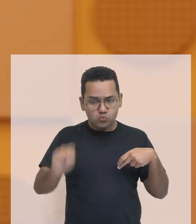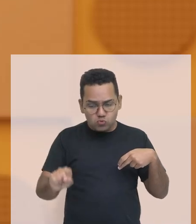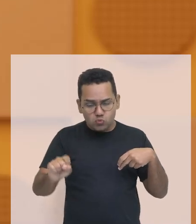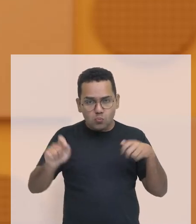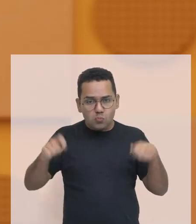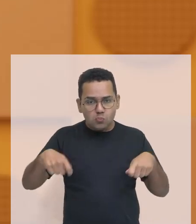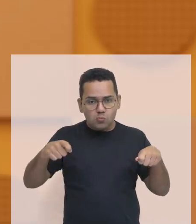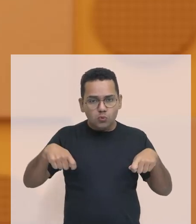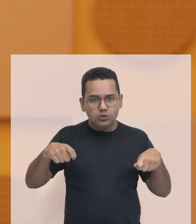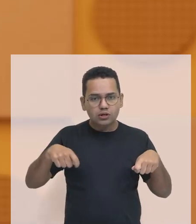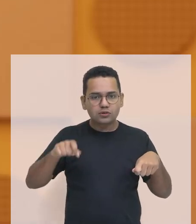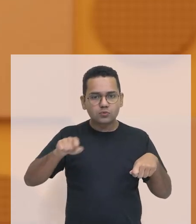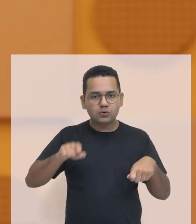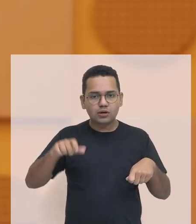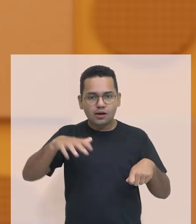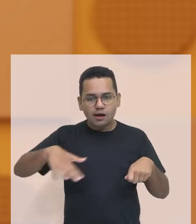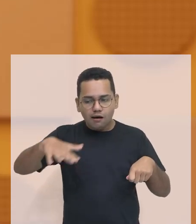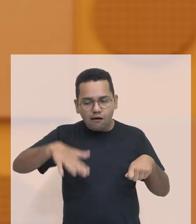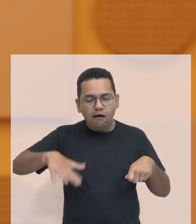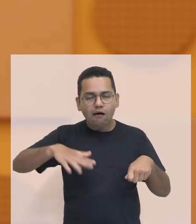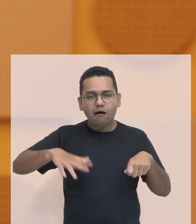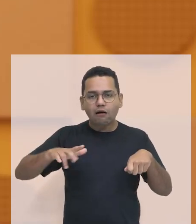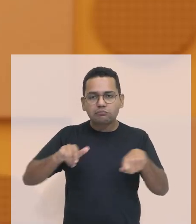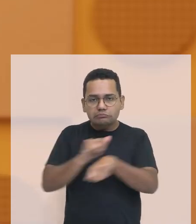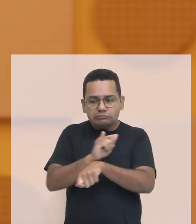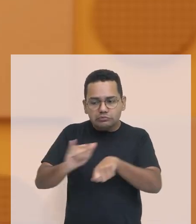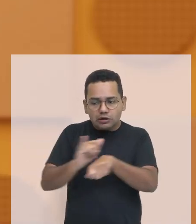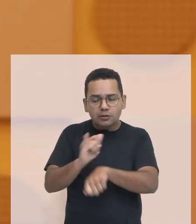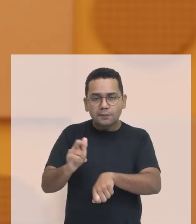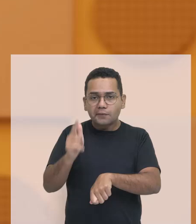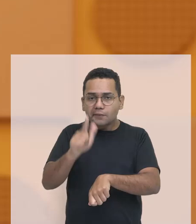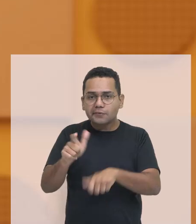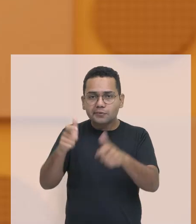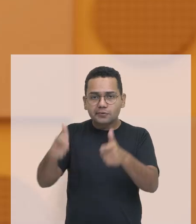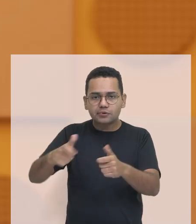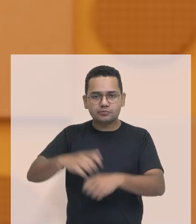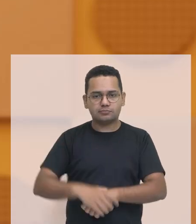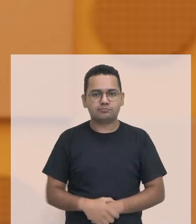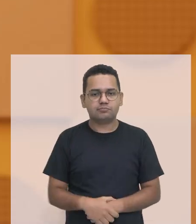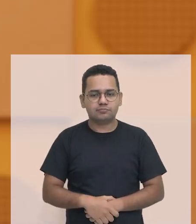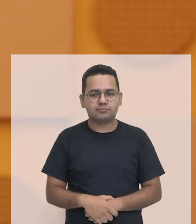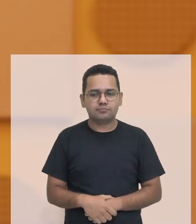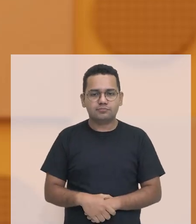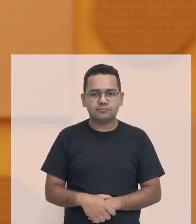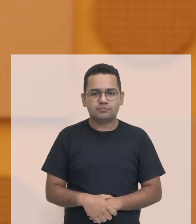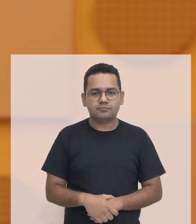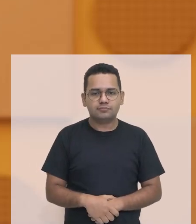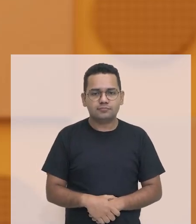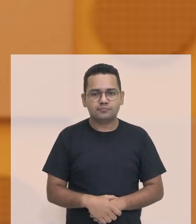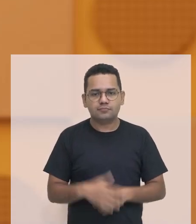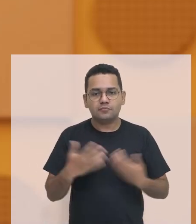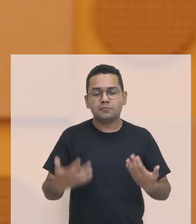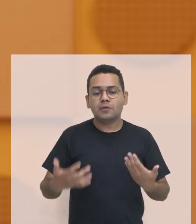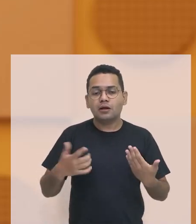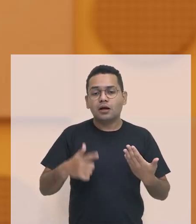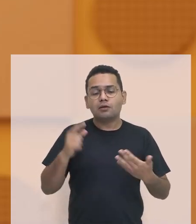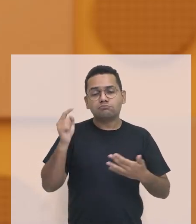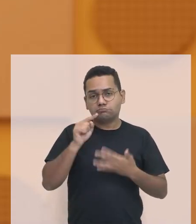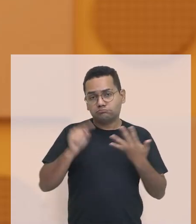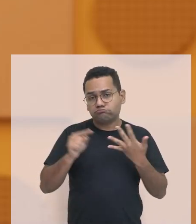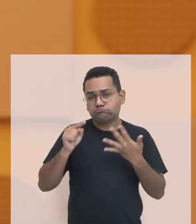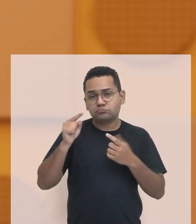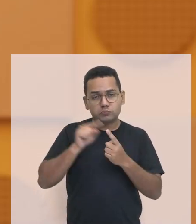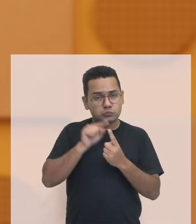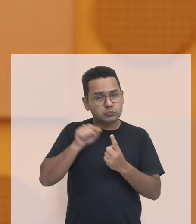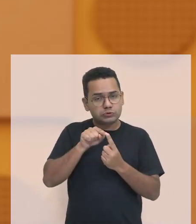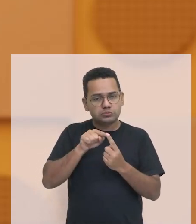guerrilha na região sul do Vietnã. Então, isso foi um dos motivos para que a Guerra do Vietnã não tivesse